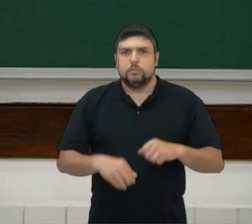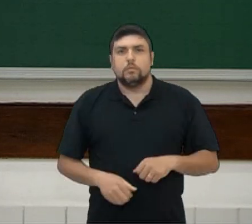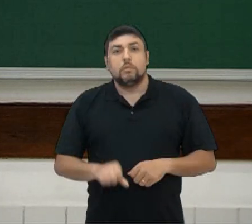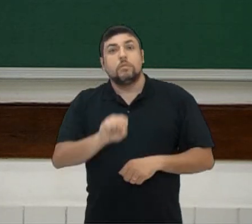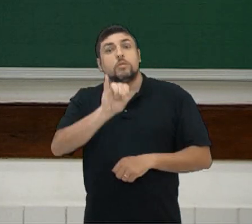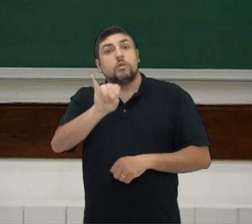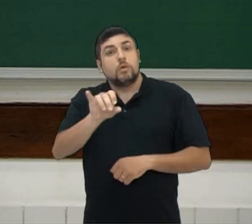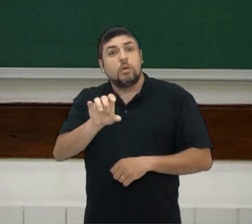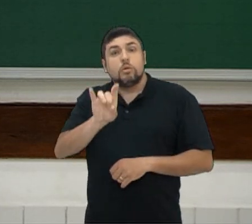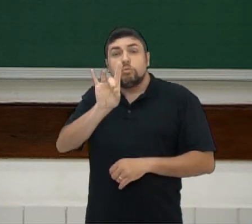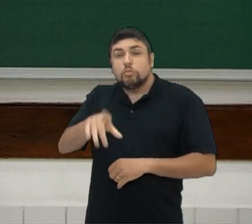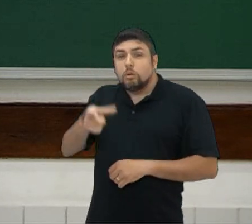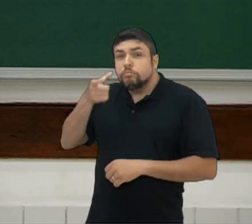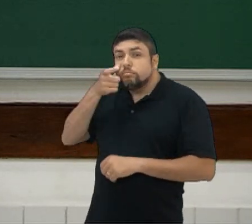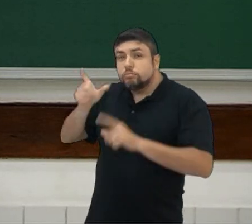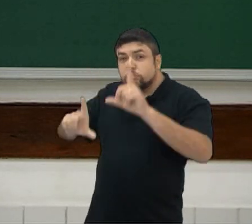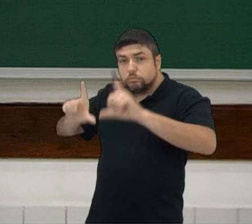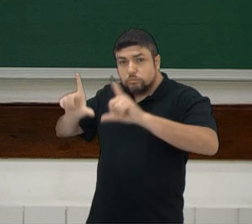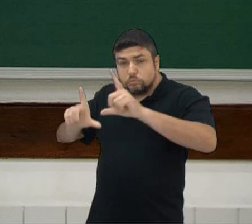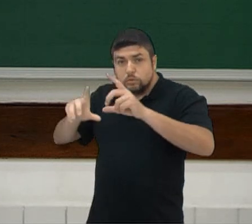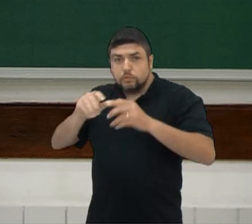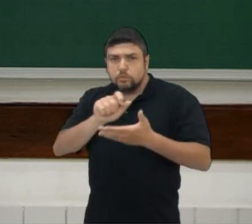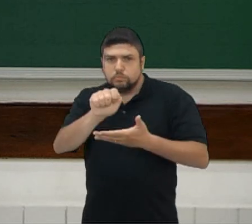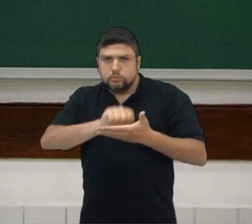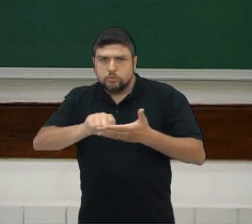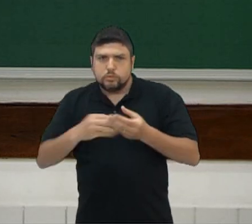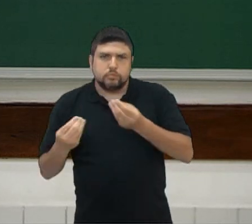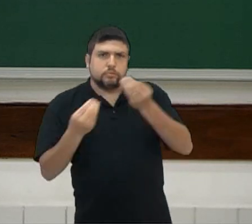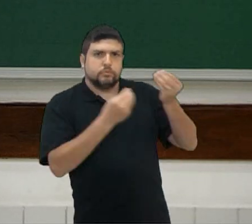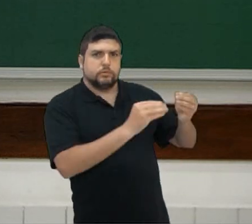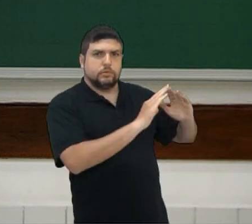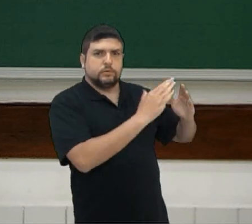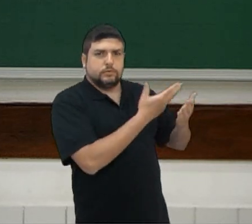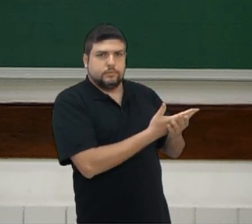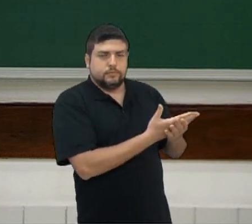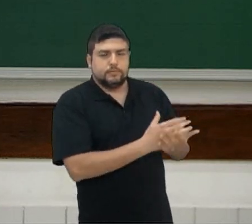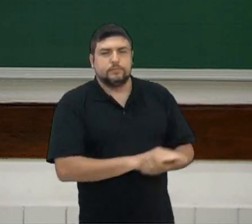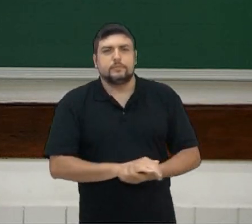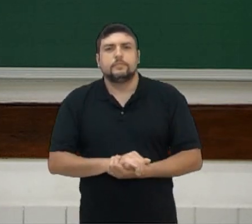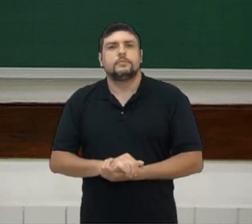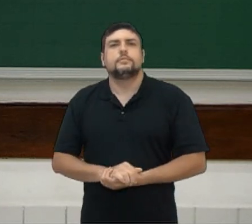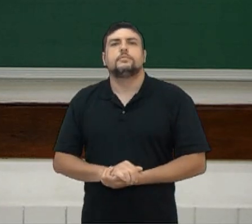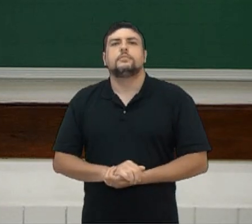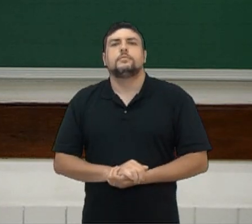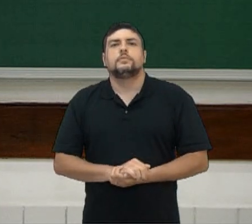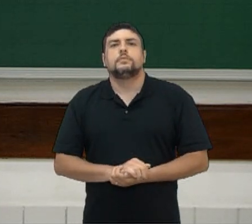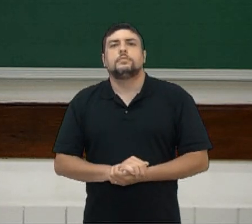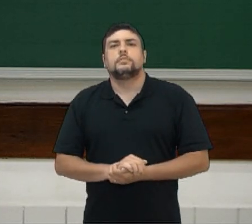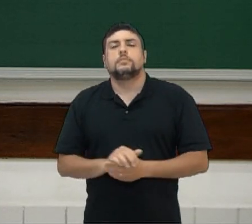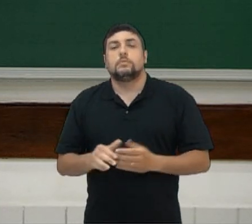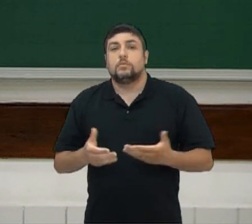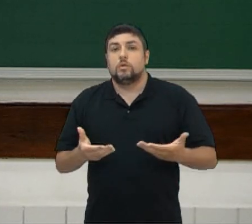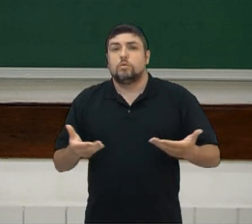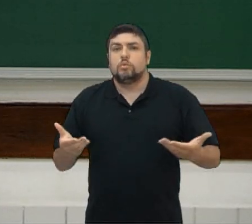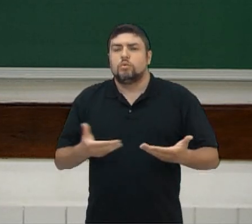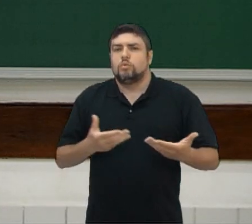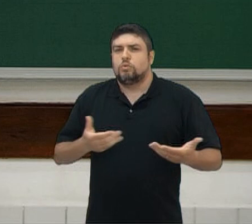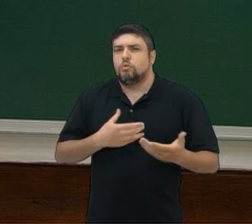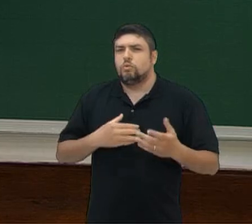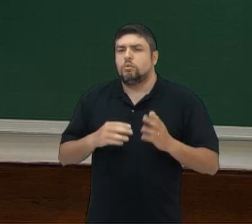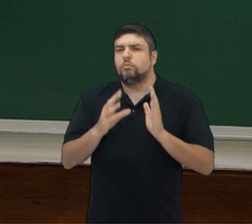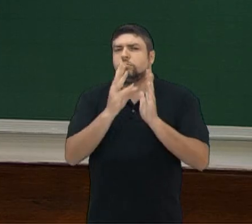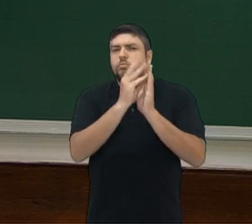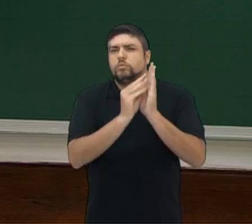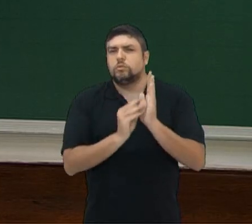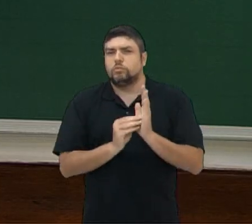esquece de fazer as atividades e deixar na sua escola, ok? Então, bora lá. Hoje o nosso conteúdo vão ser as revoluções